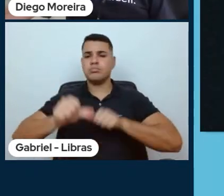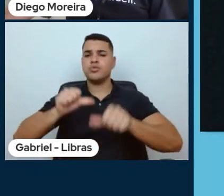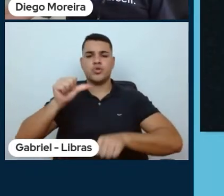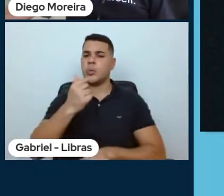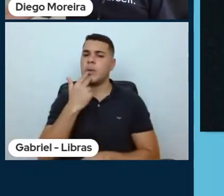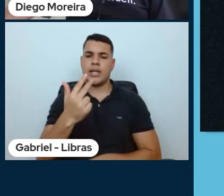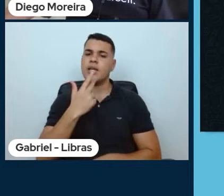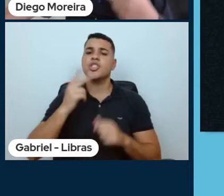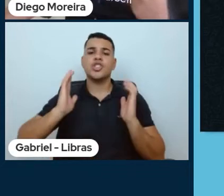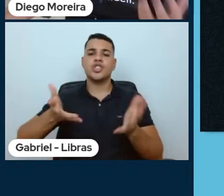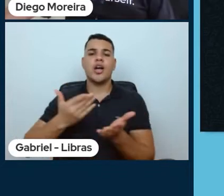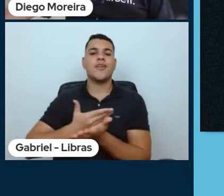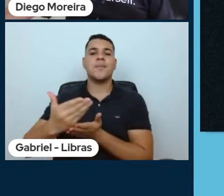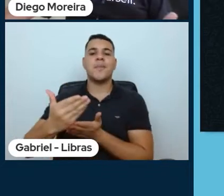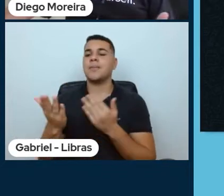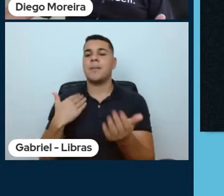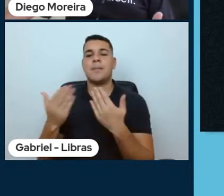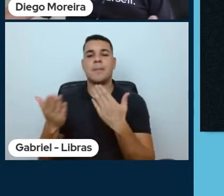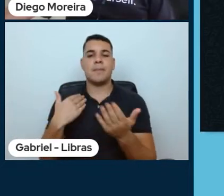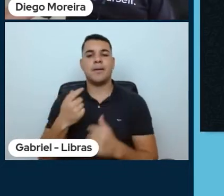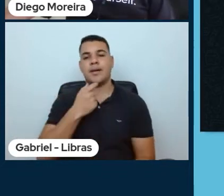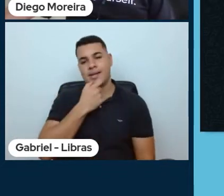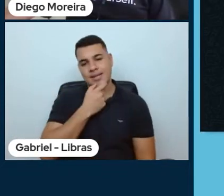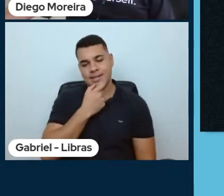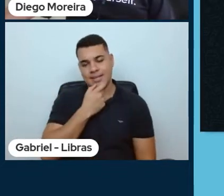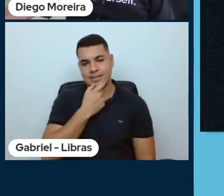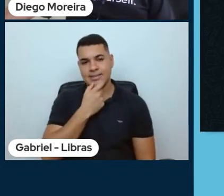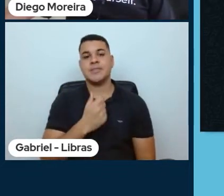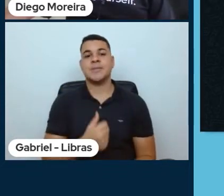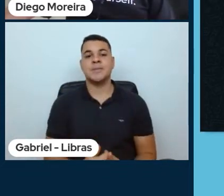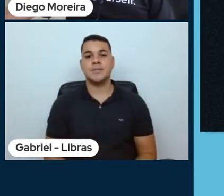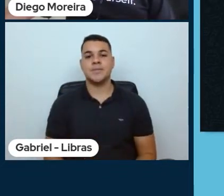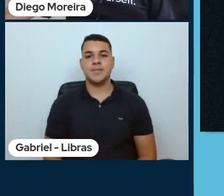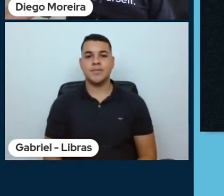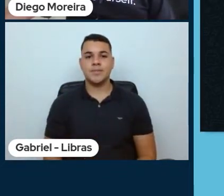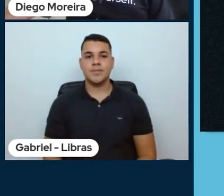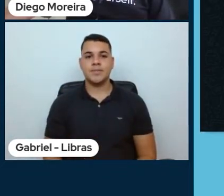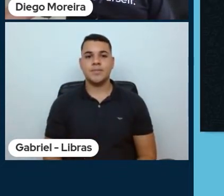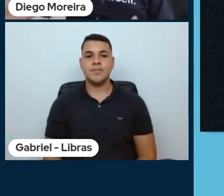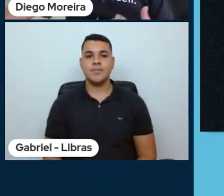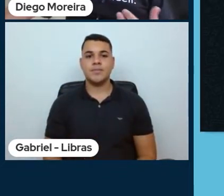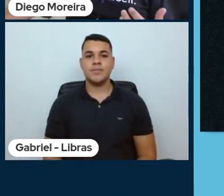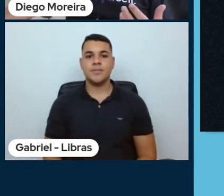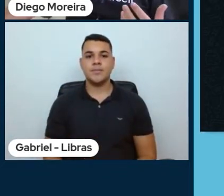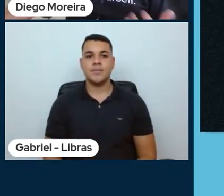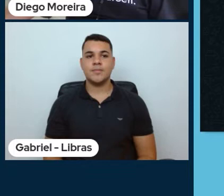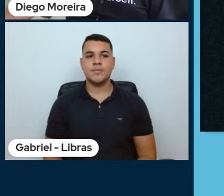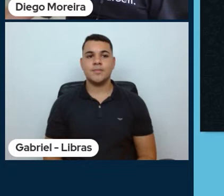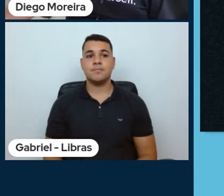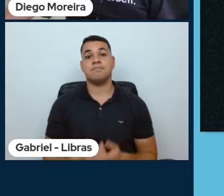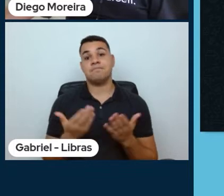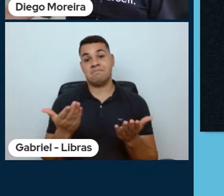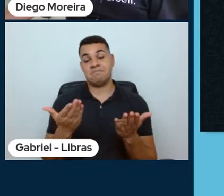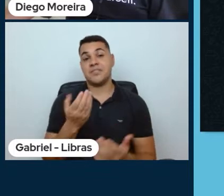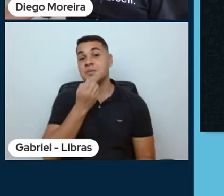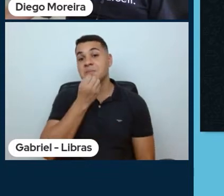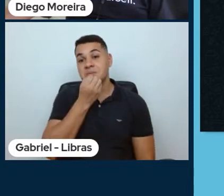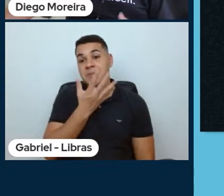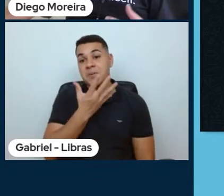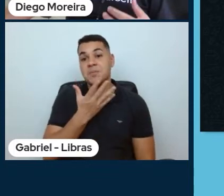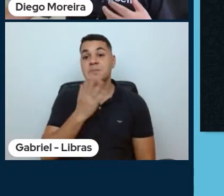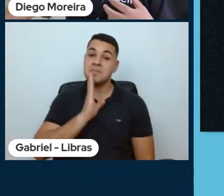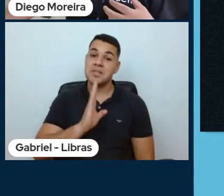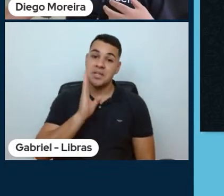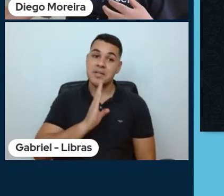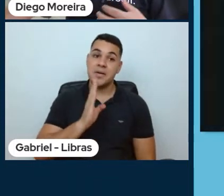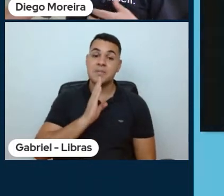automaticamente interpreta e já traz esse poder para a pessoa que você já está conversando, né. E isso é muito legal para